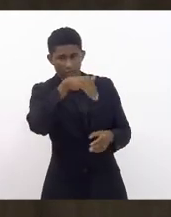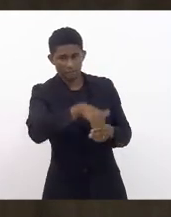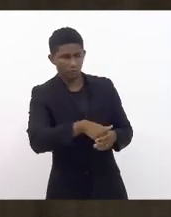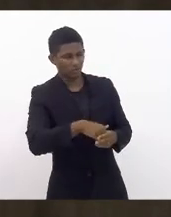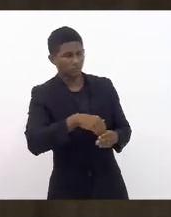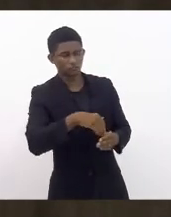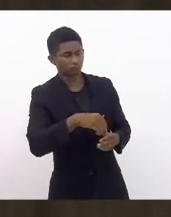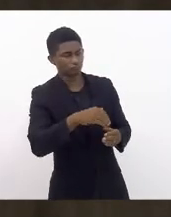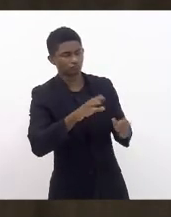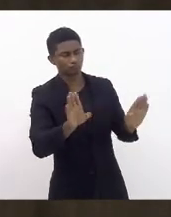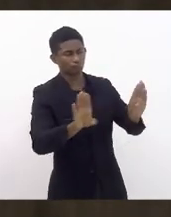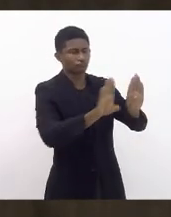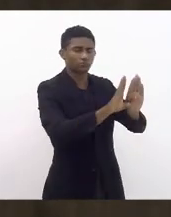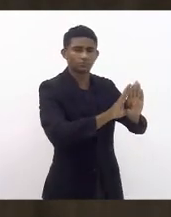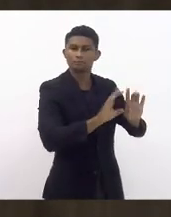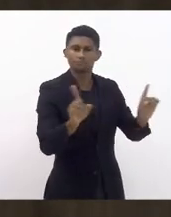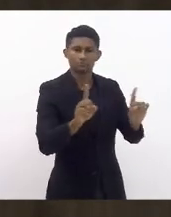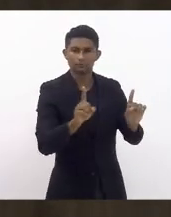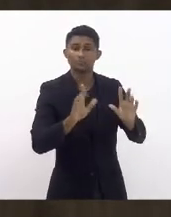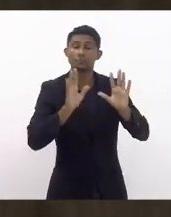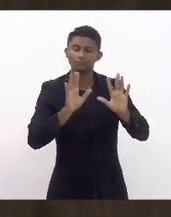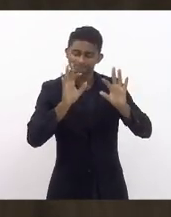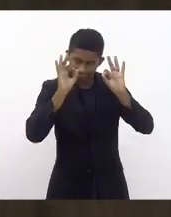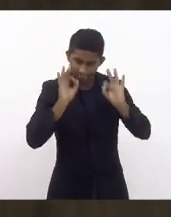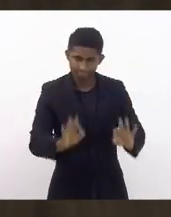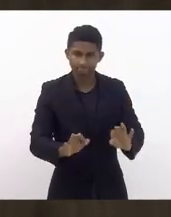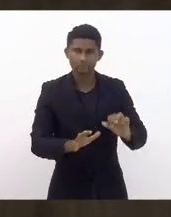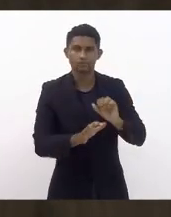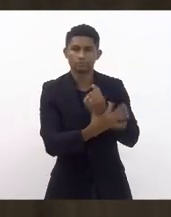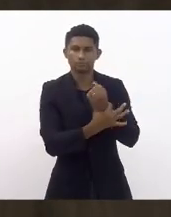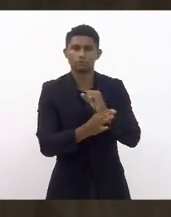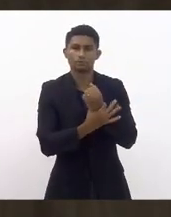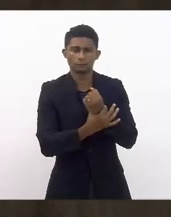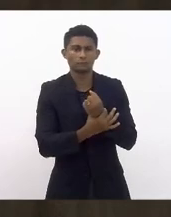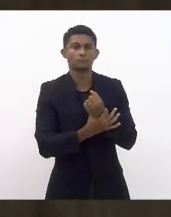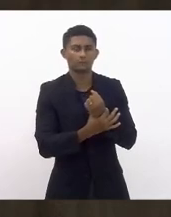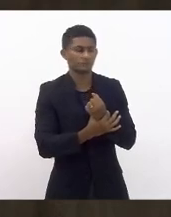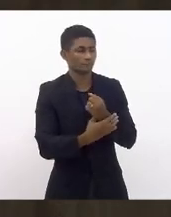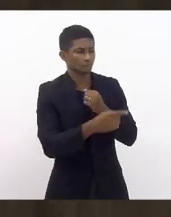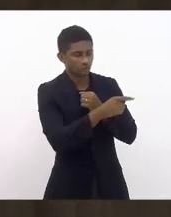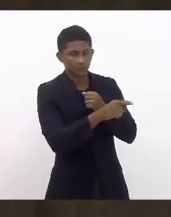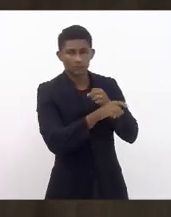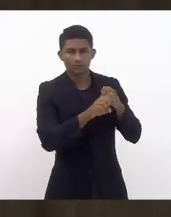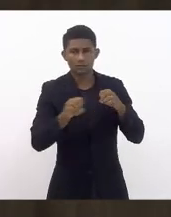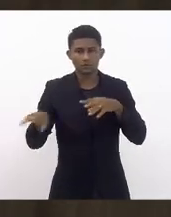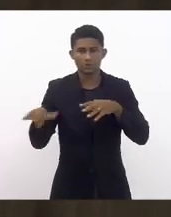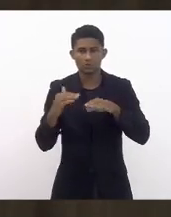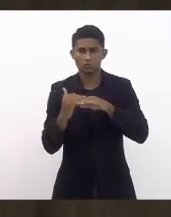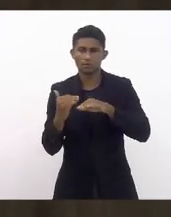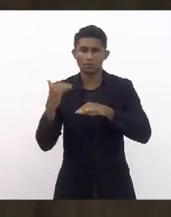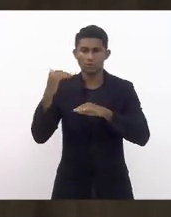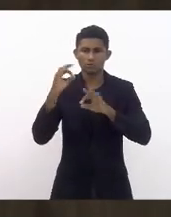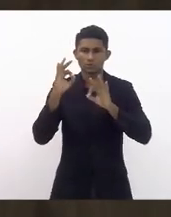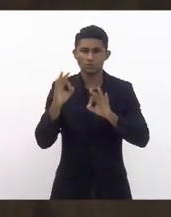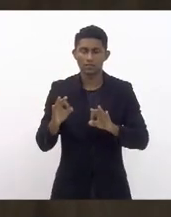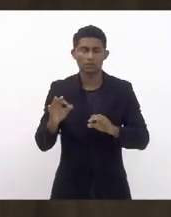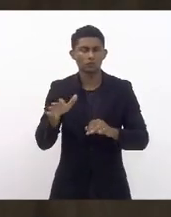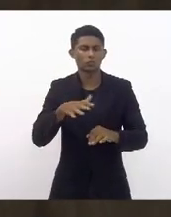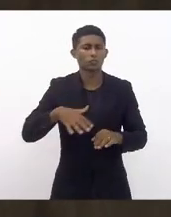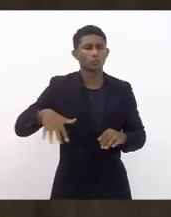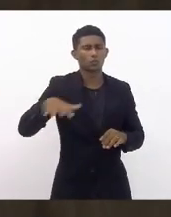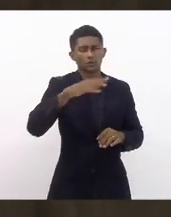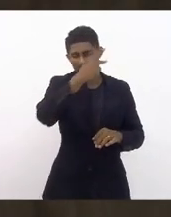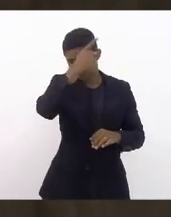nós garantimos o ensino superior de qualidade a todos os moradores do Rio de